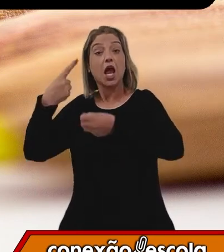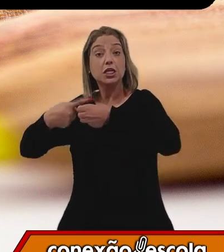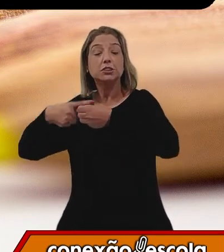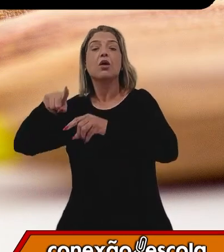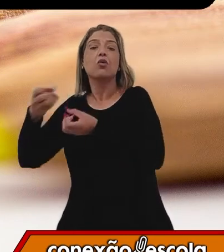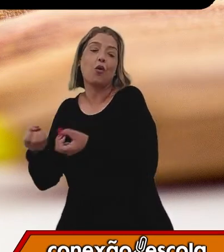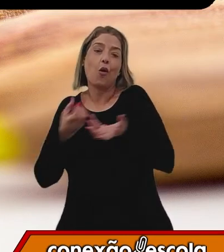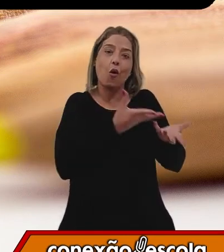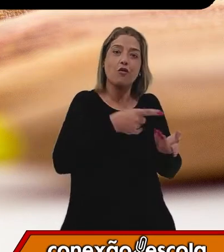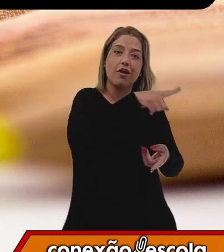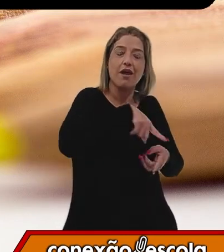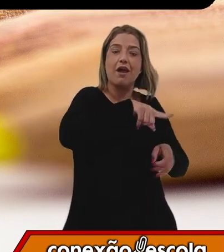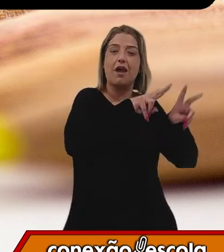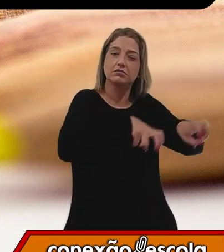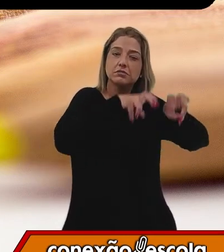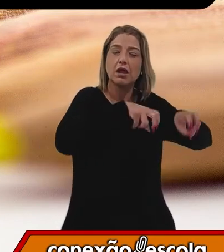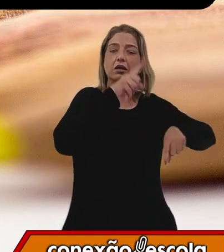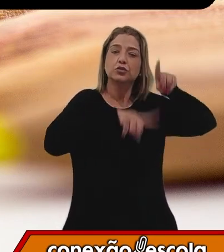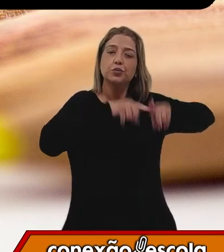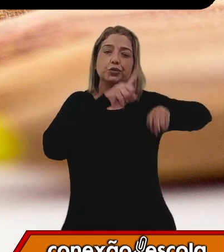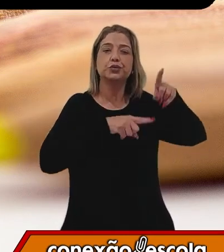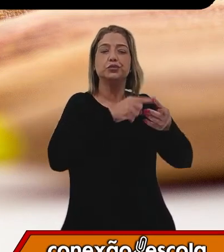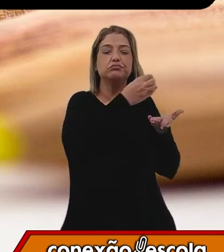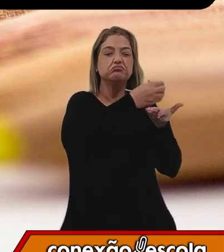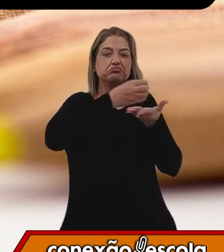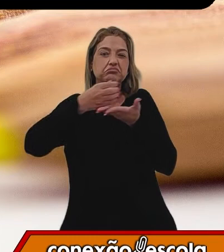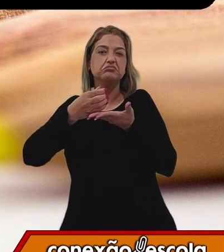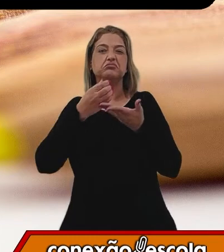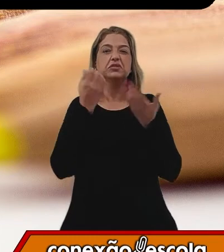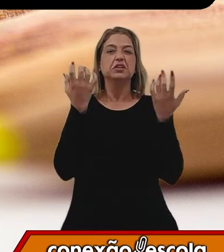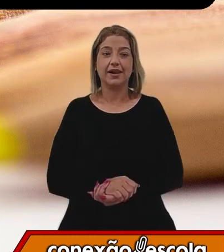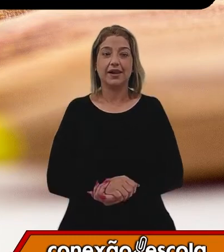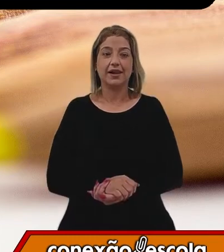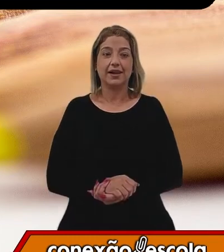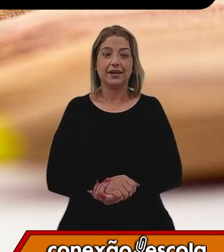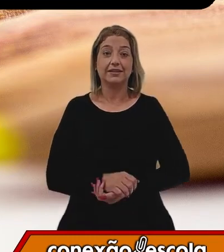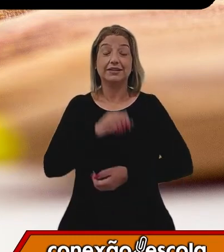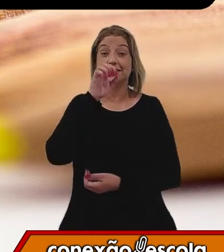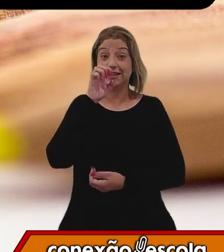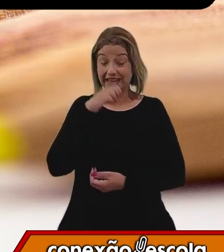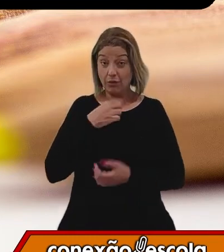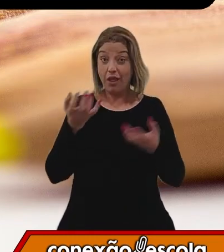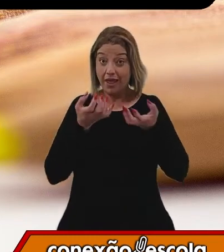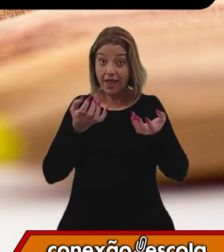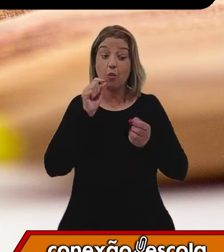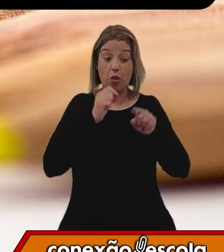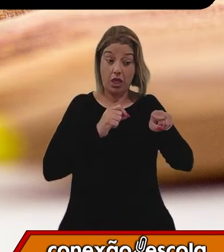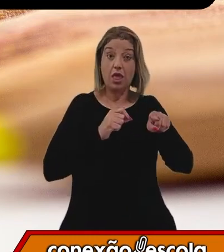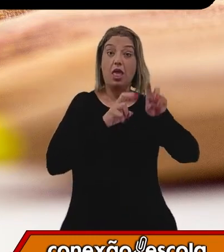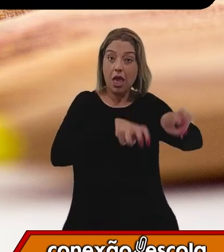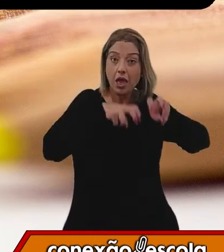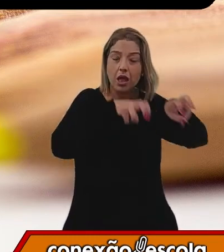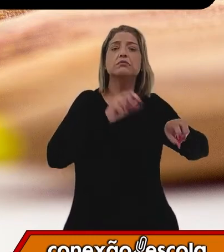para o campo produtos industrializados, atividades de comércio e serviços. Inclusive no campo